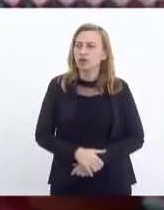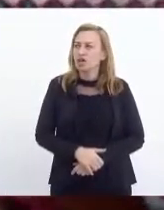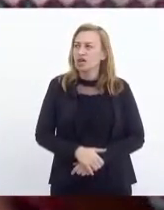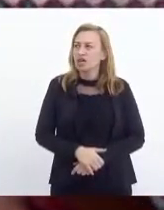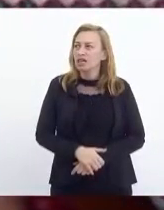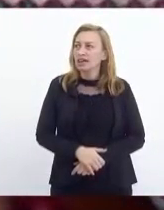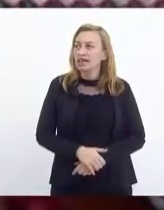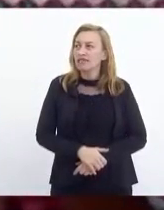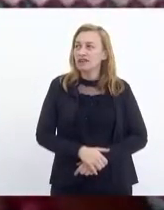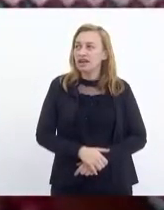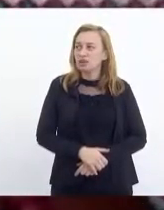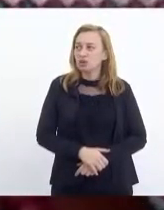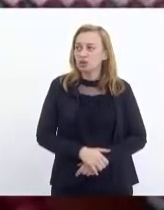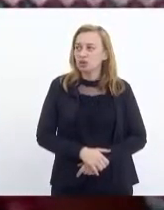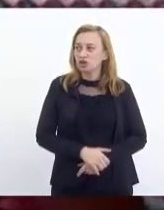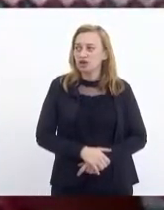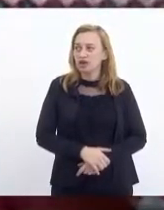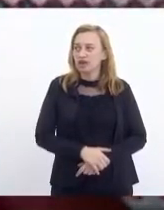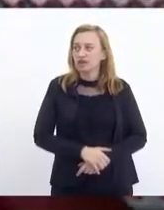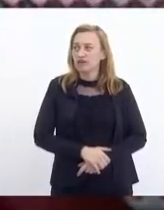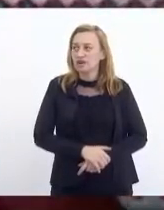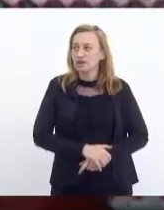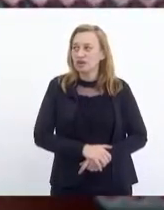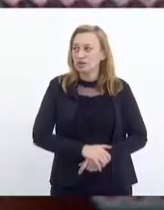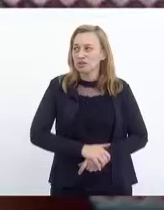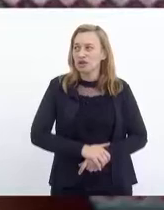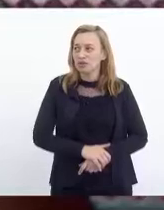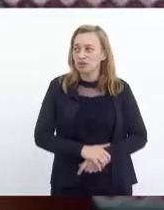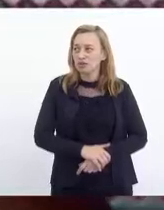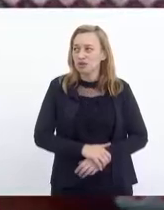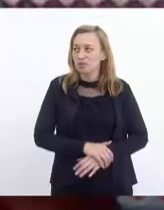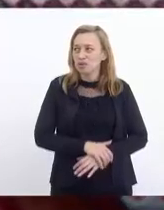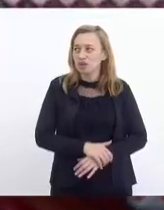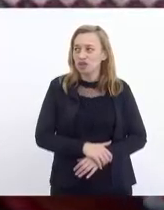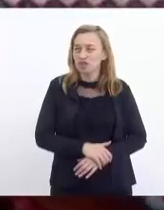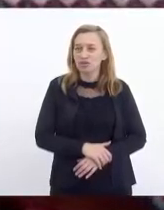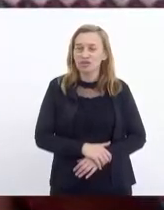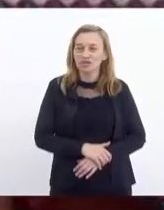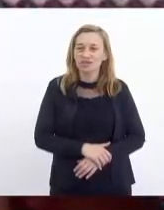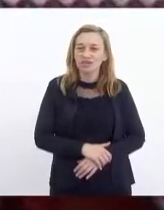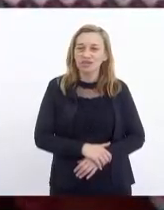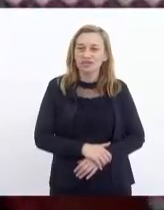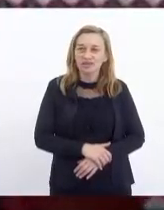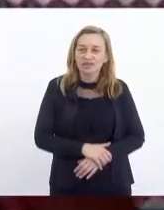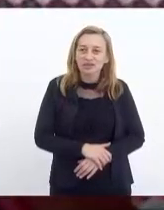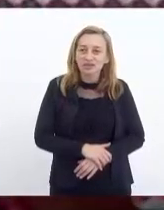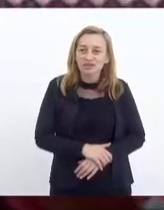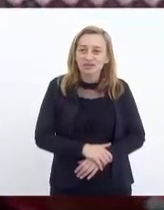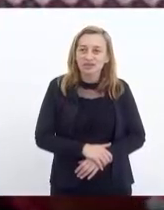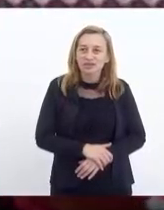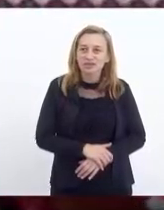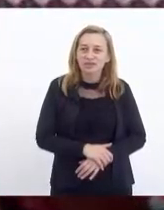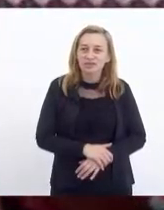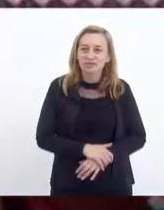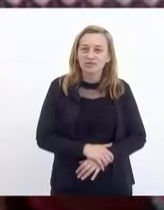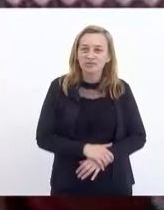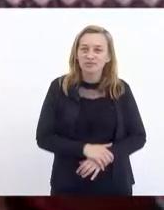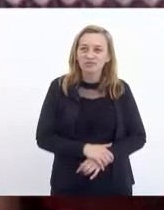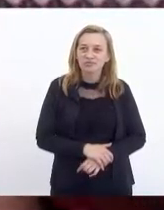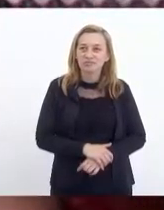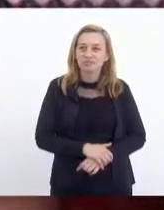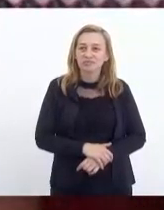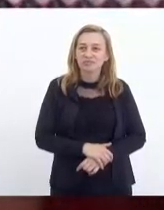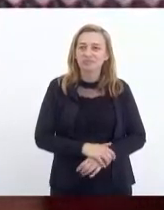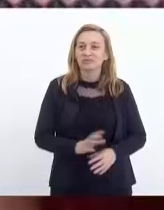total, 40.822 dessas denúncias, 81% delas ocorreram dentro da